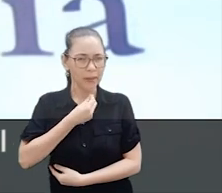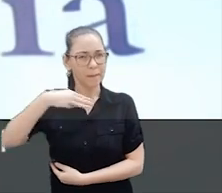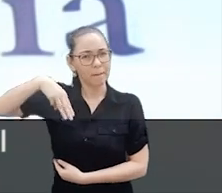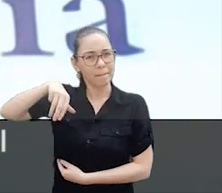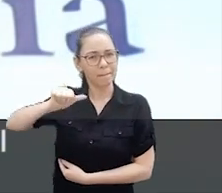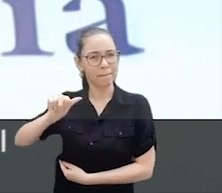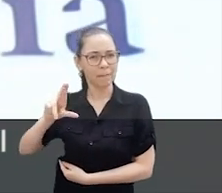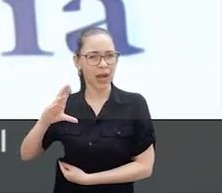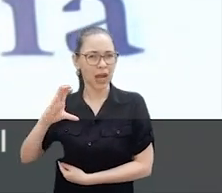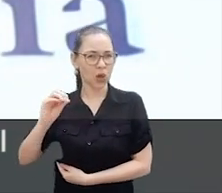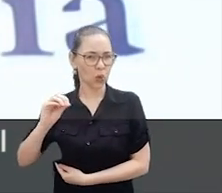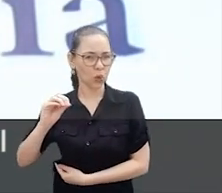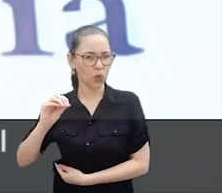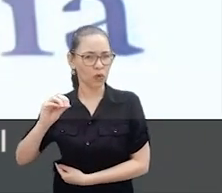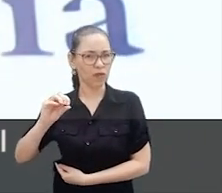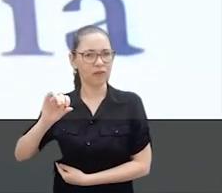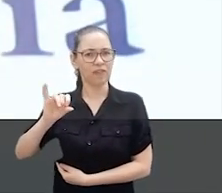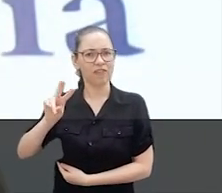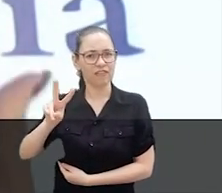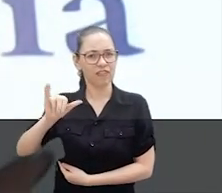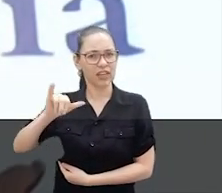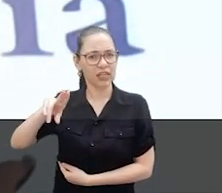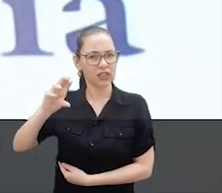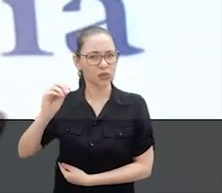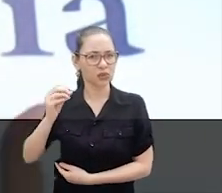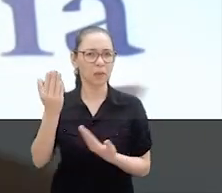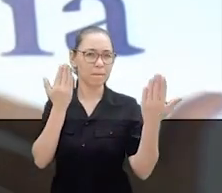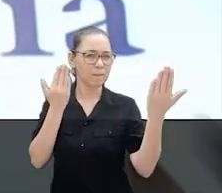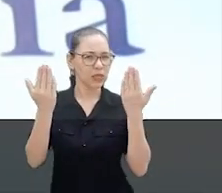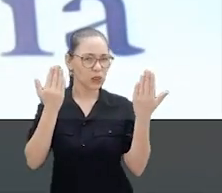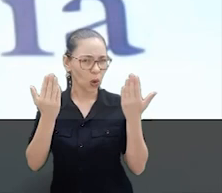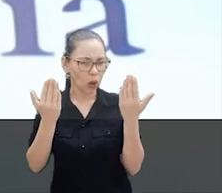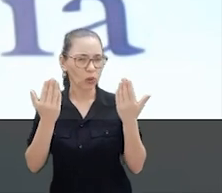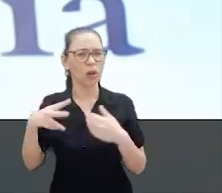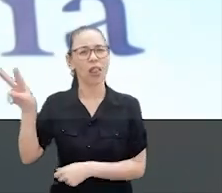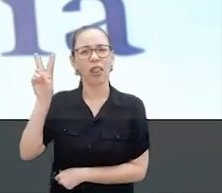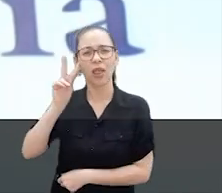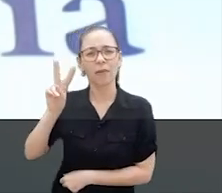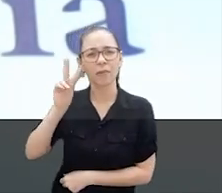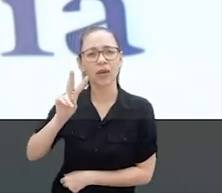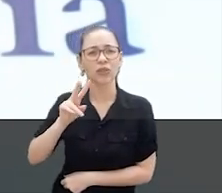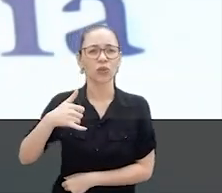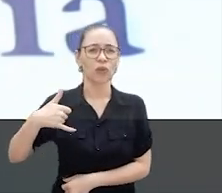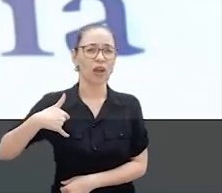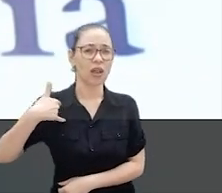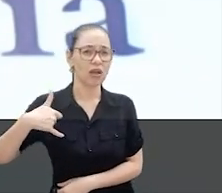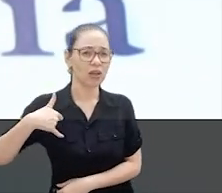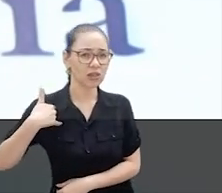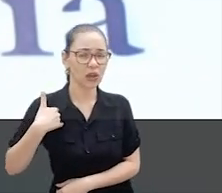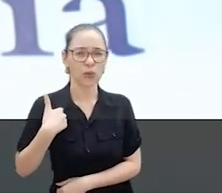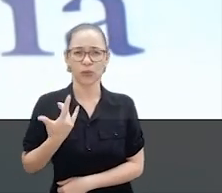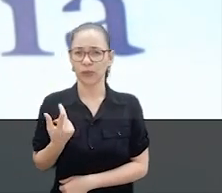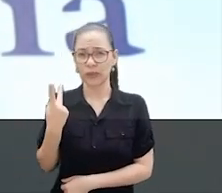psicólogo Marcos Vinícius Matraga. É uma homenagem pela lembrança do seu aniversário de